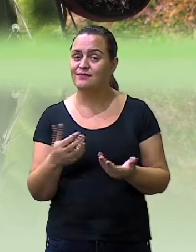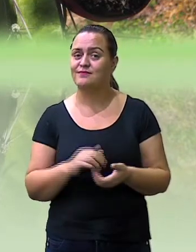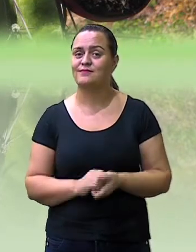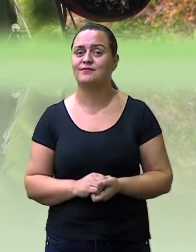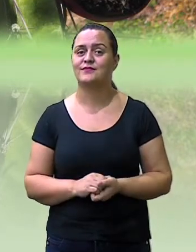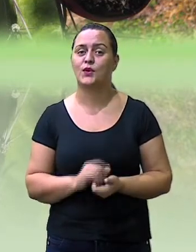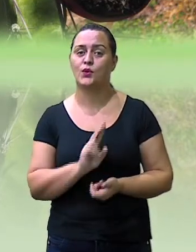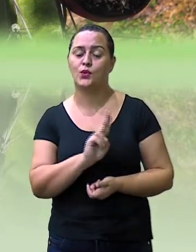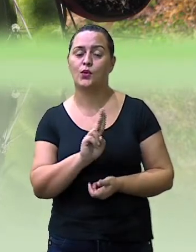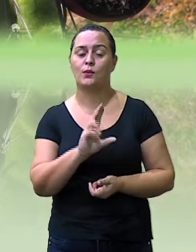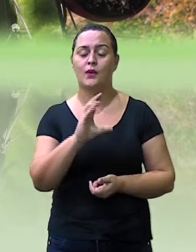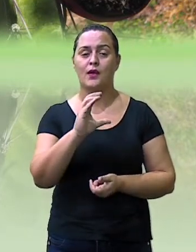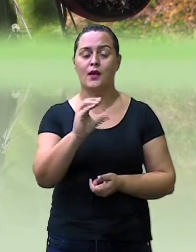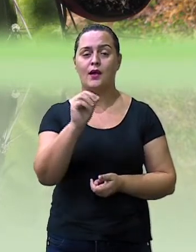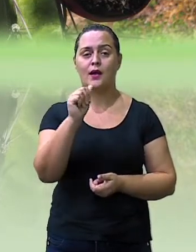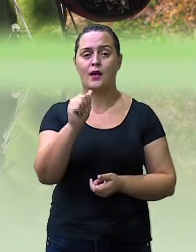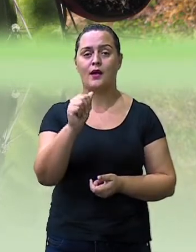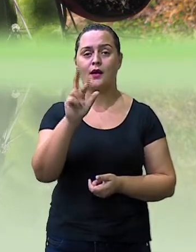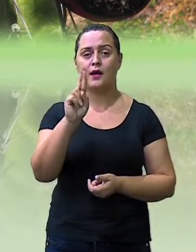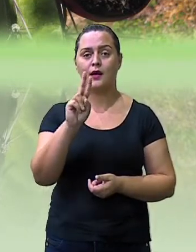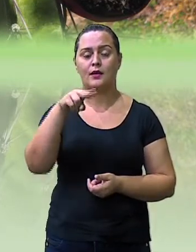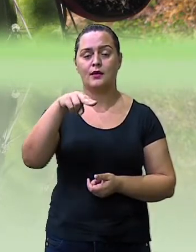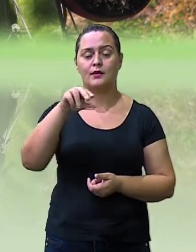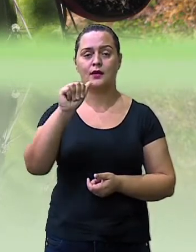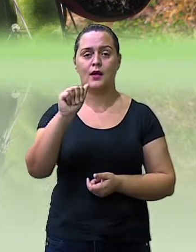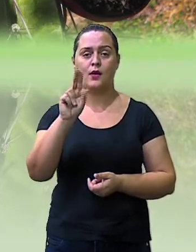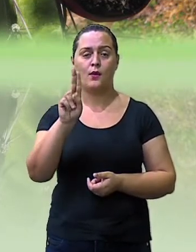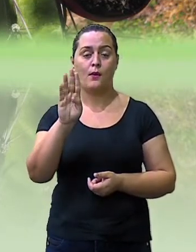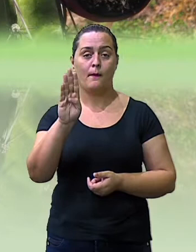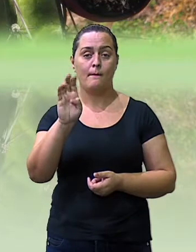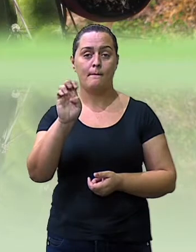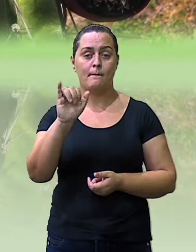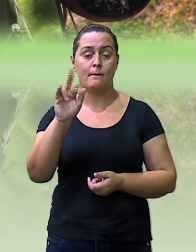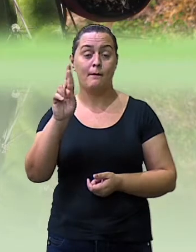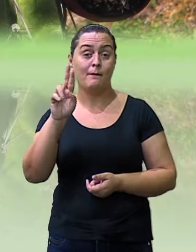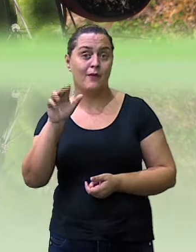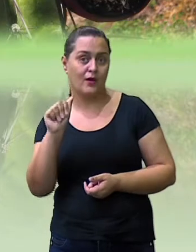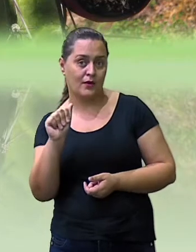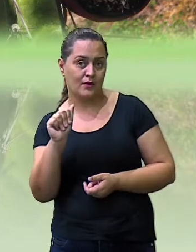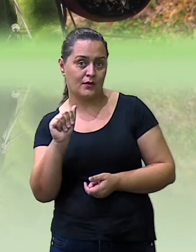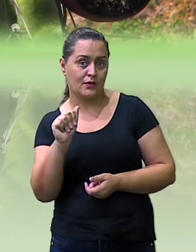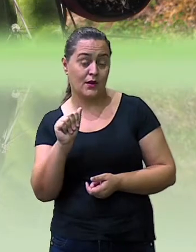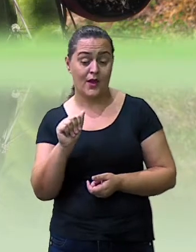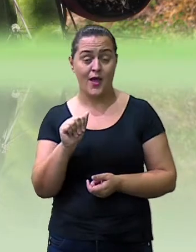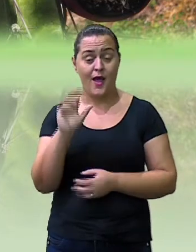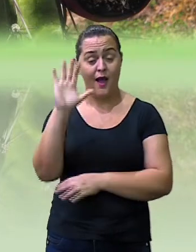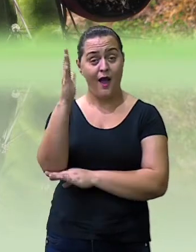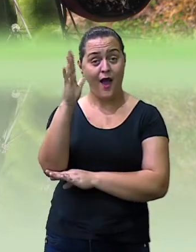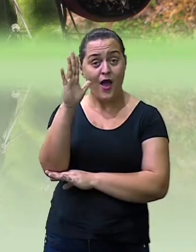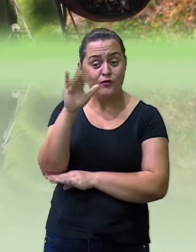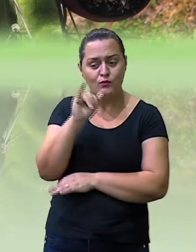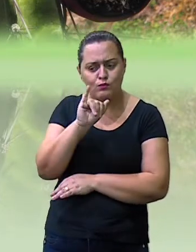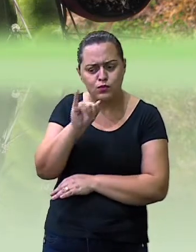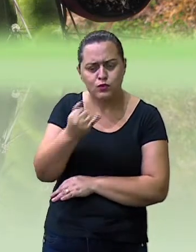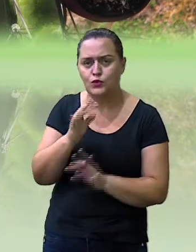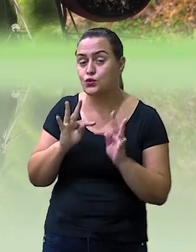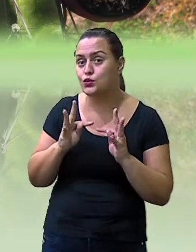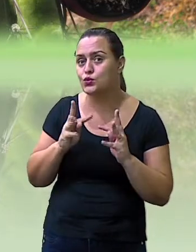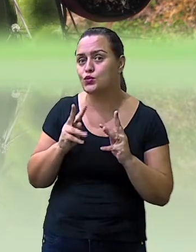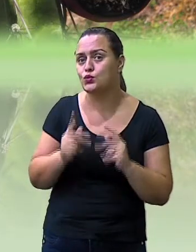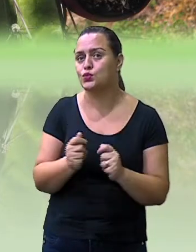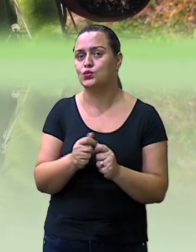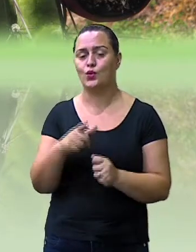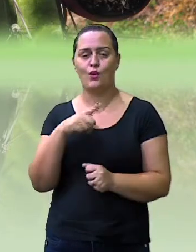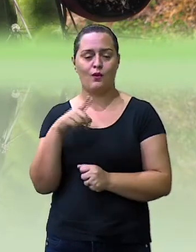vida ou árvore da providência, pois tudo dela se aproveita. A